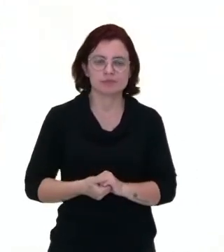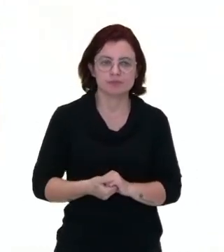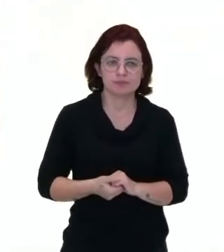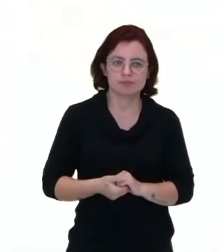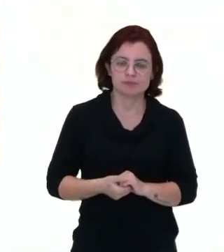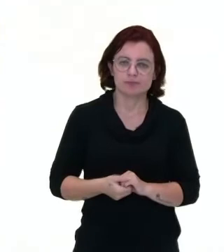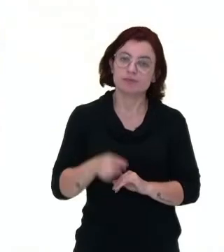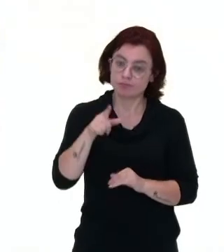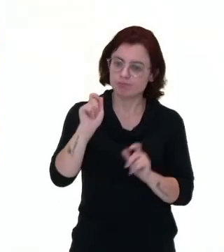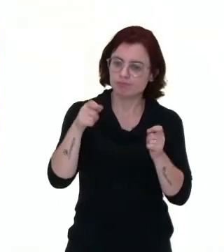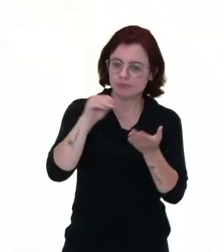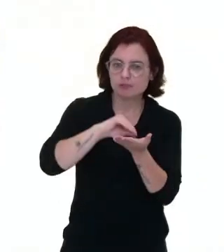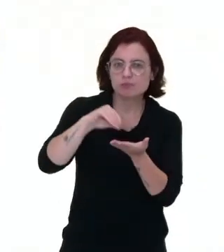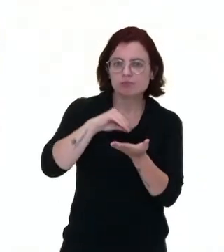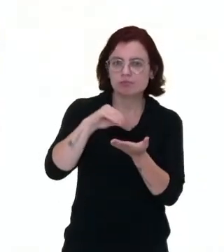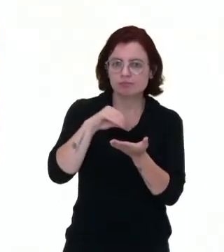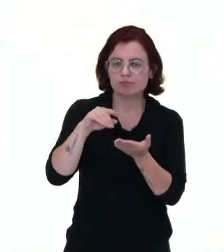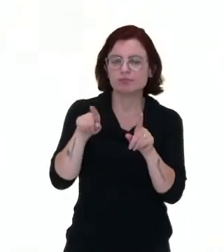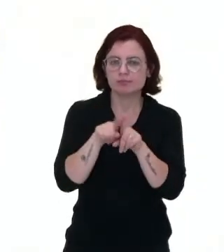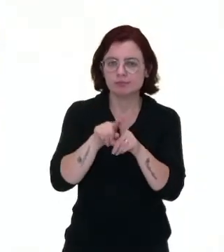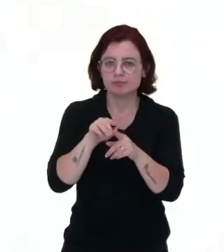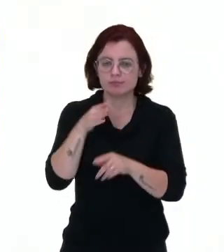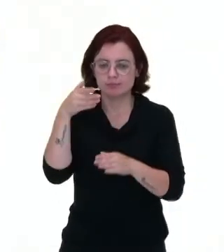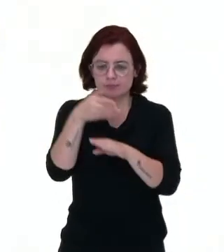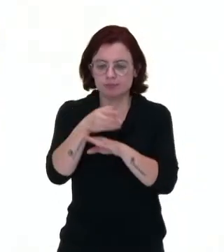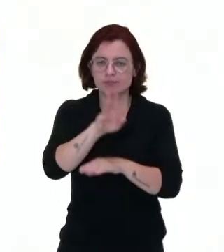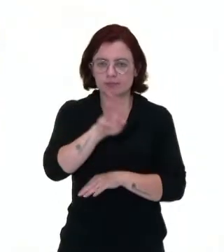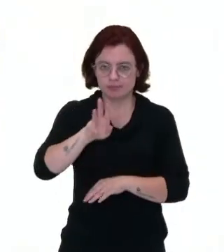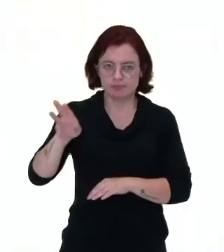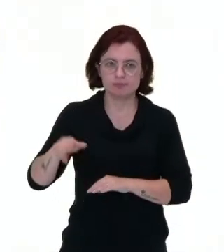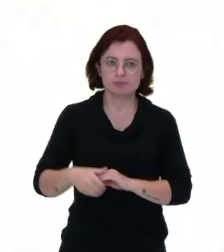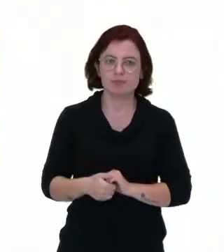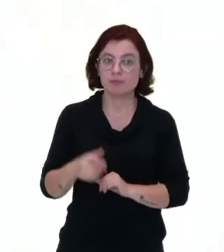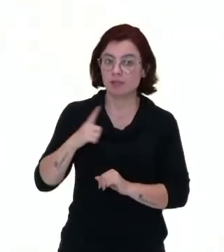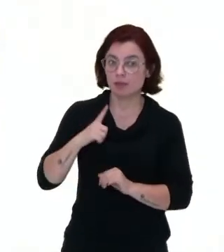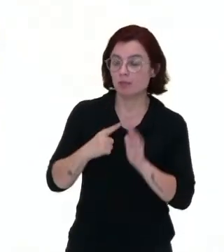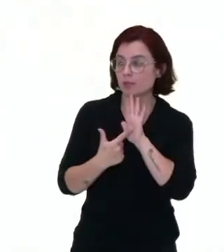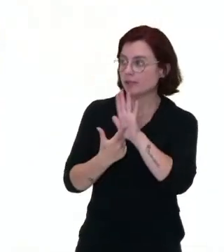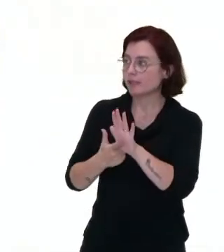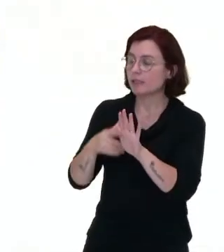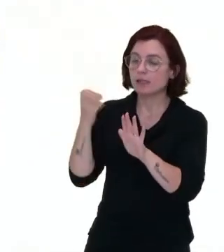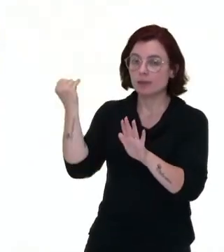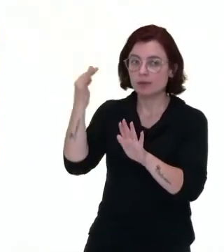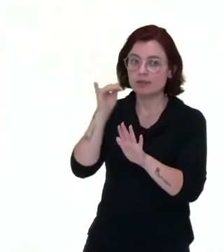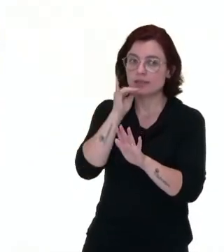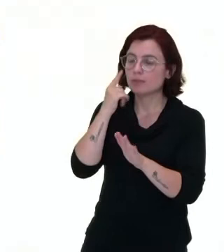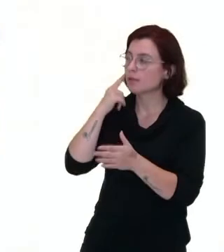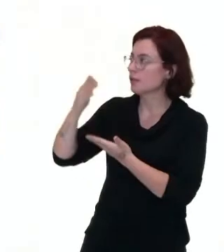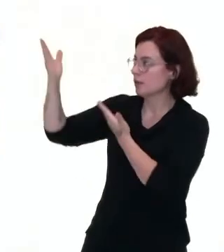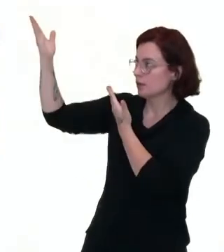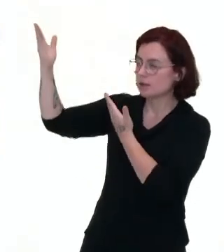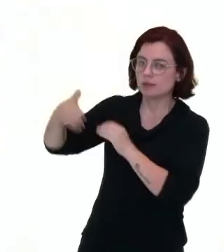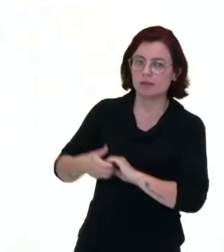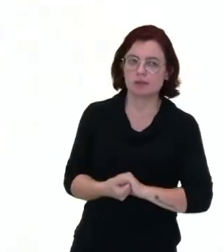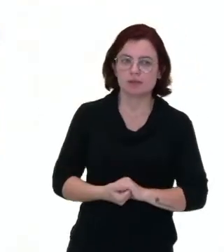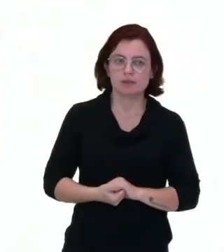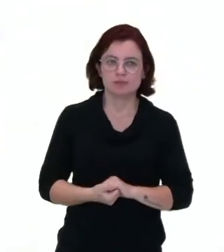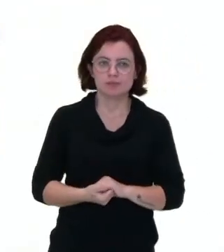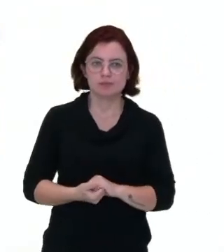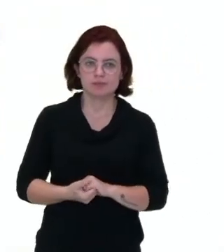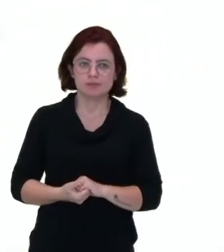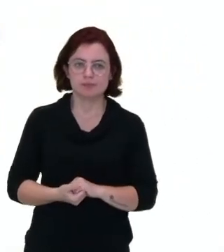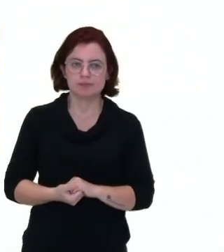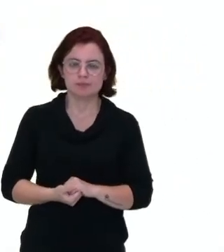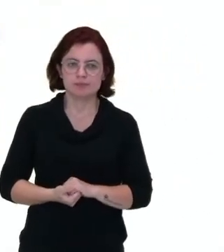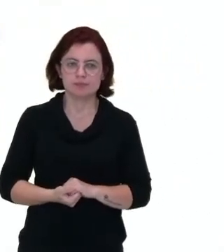ou simplesmente acessar os sites. Aqui eu coloquei alguns exemplos de sites, ó, o chess.com, o Lichess